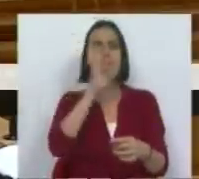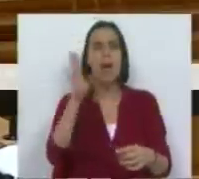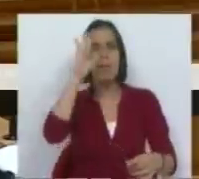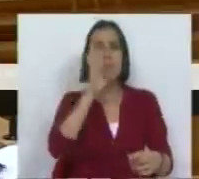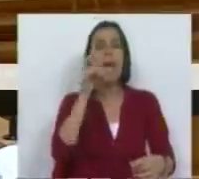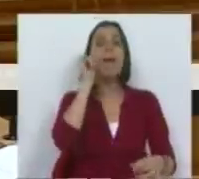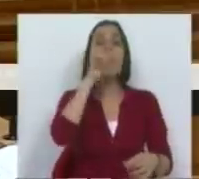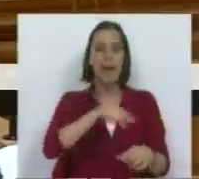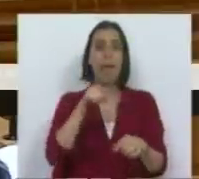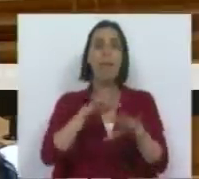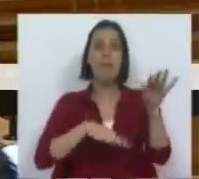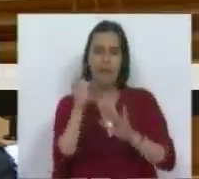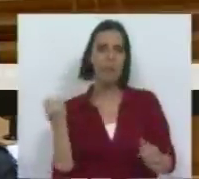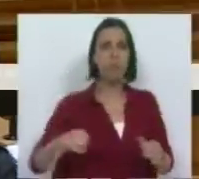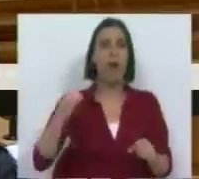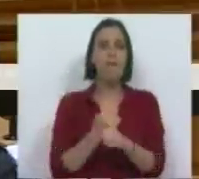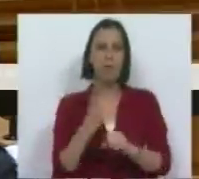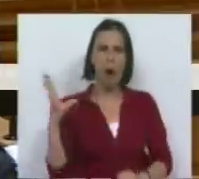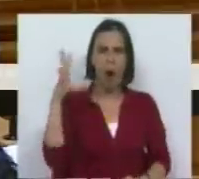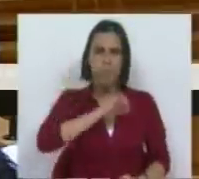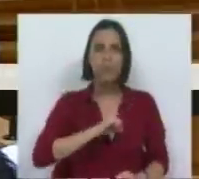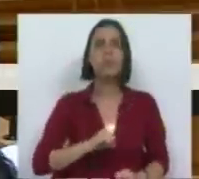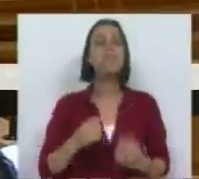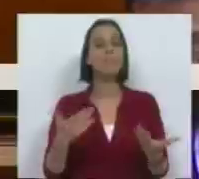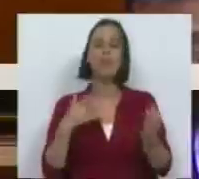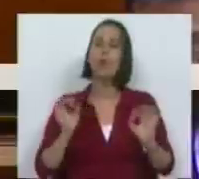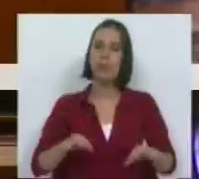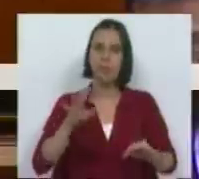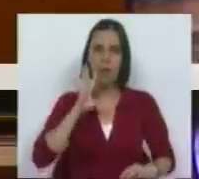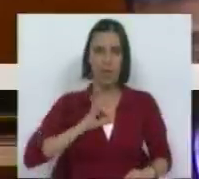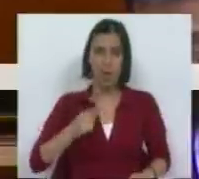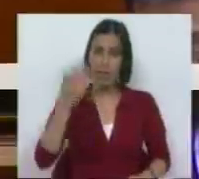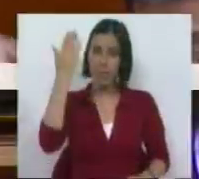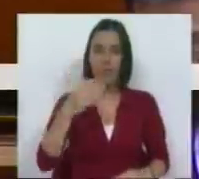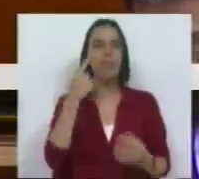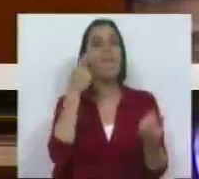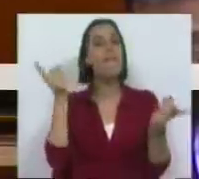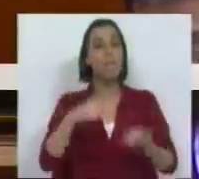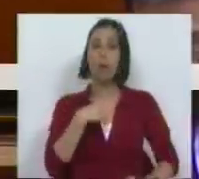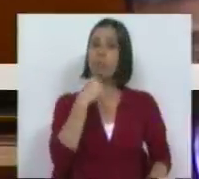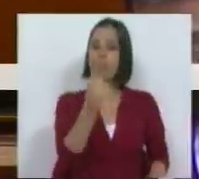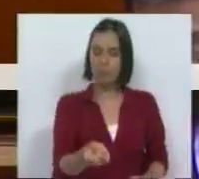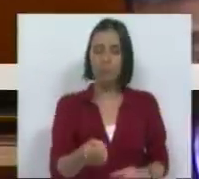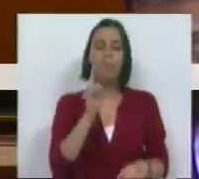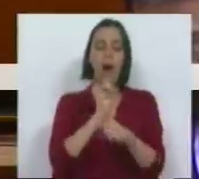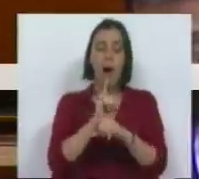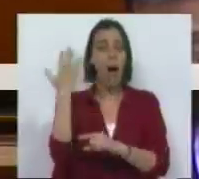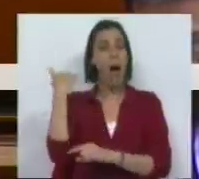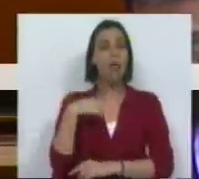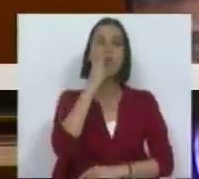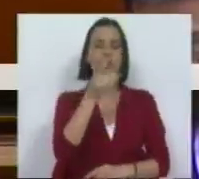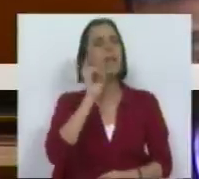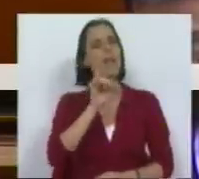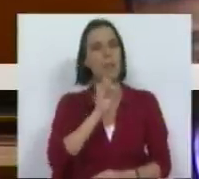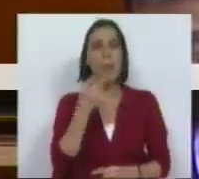identificadas, justamente como tendo exorbitado as suas funções. Era terminar, Sr. Primeiro-Ministro. Terminarei, Sra. Presidente, voltando a dizer aquilo que disse há pouco, mas